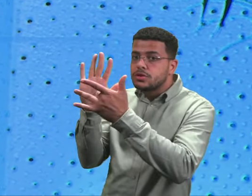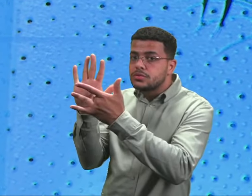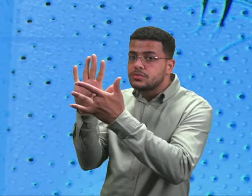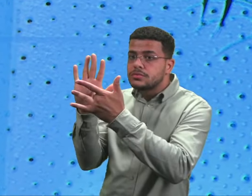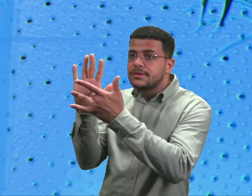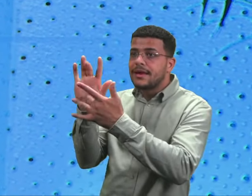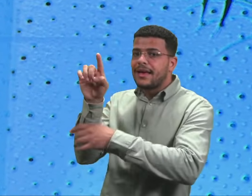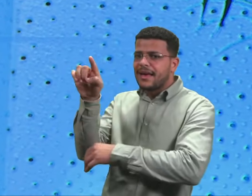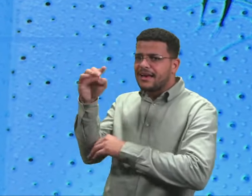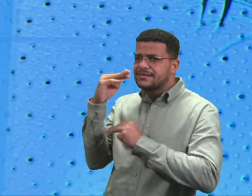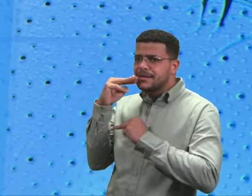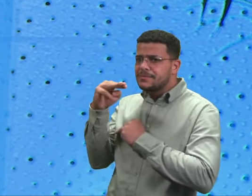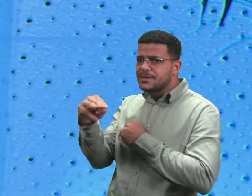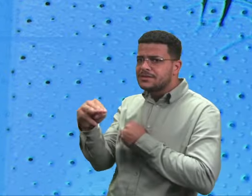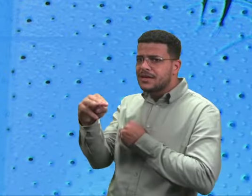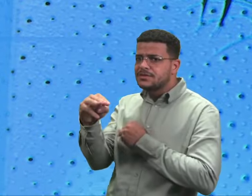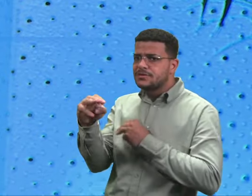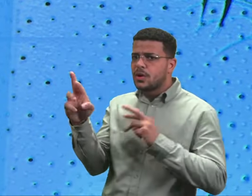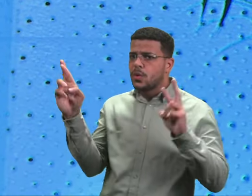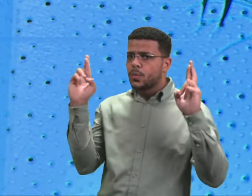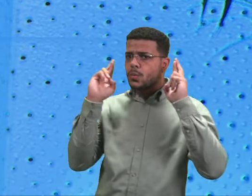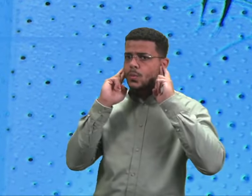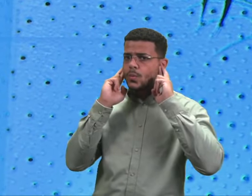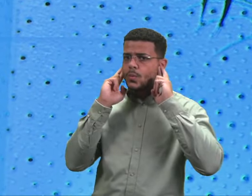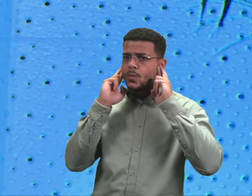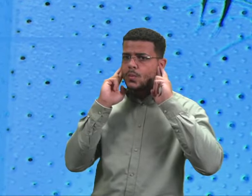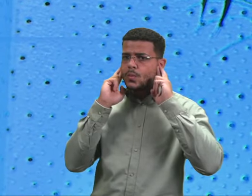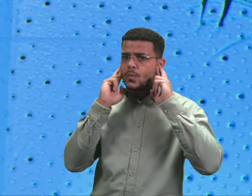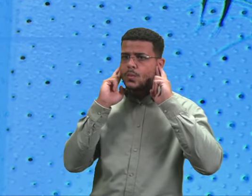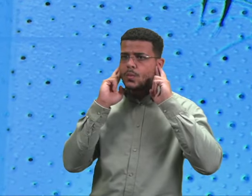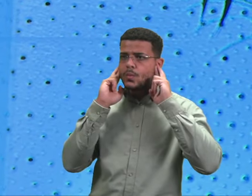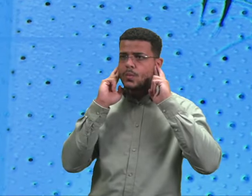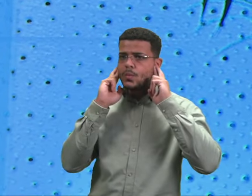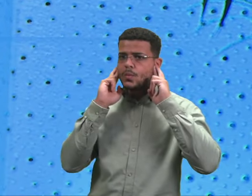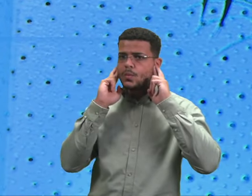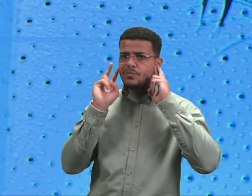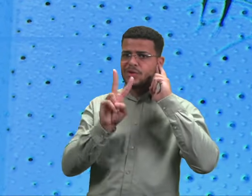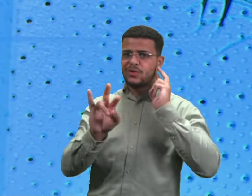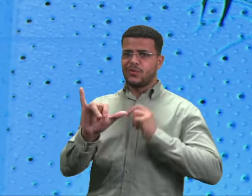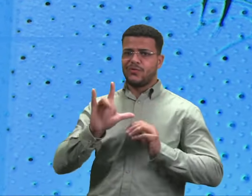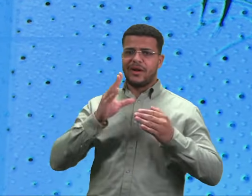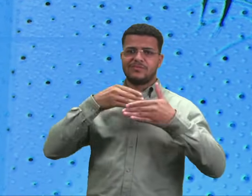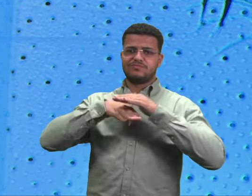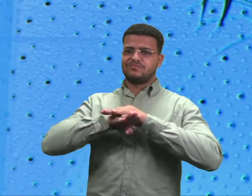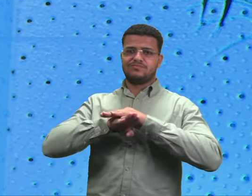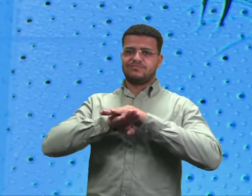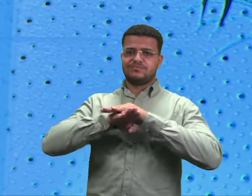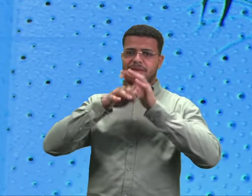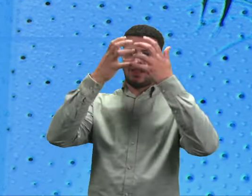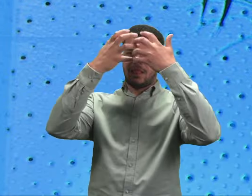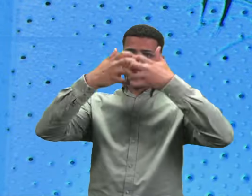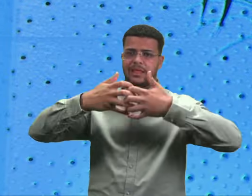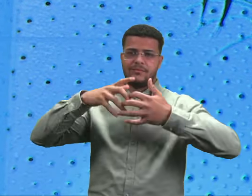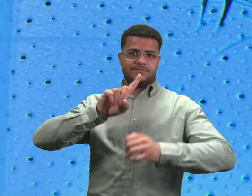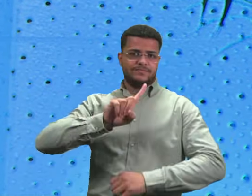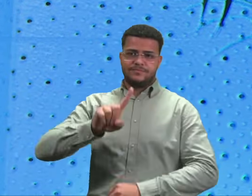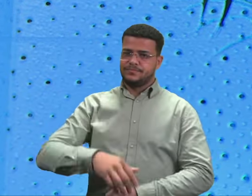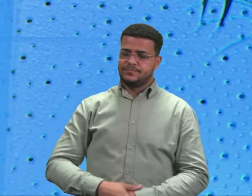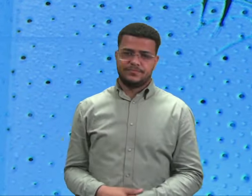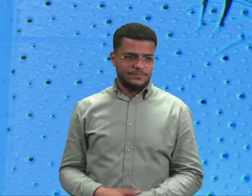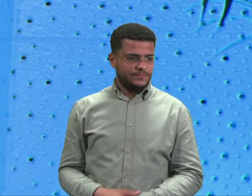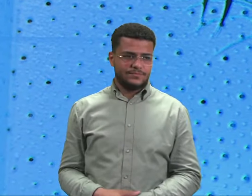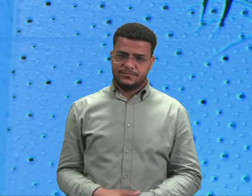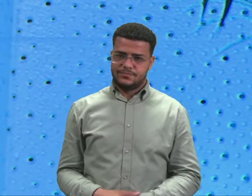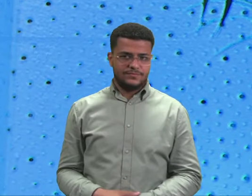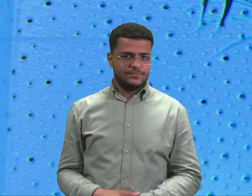Essa mensagem vai entrar aqui, sair aqui, não vai ficar guardada aqui. Eu oro a Deus para